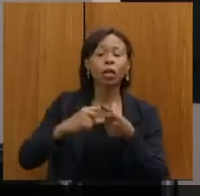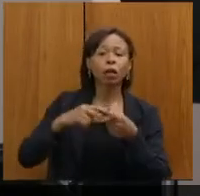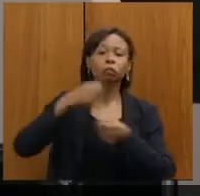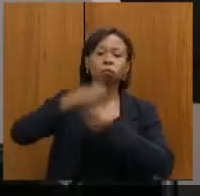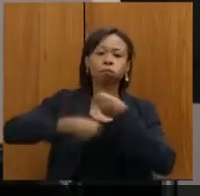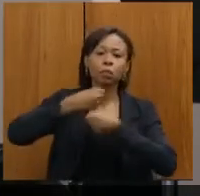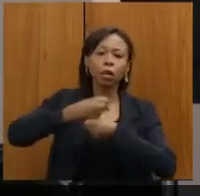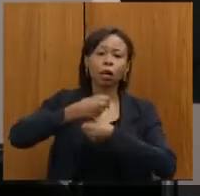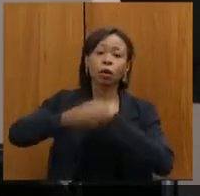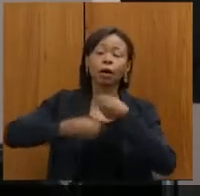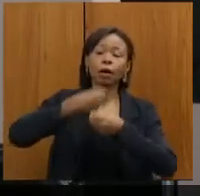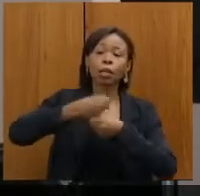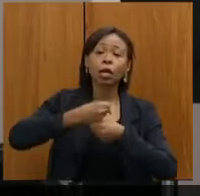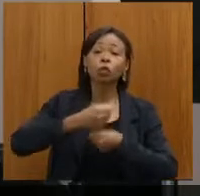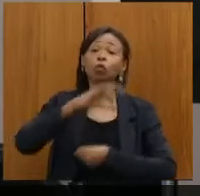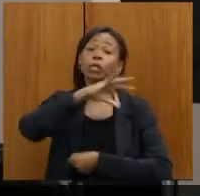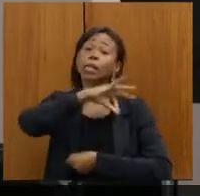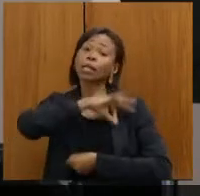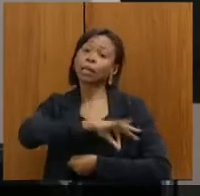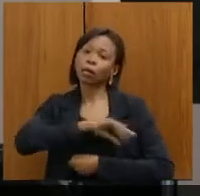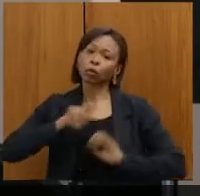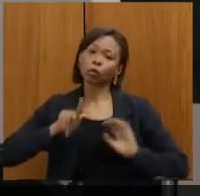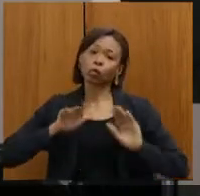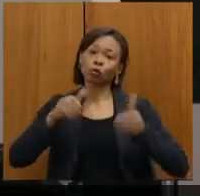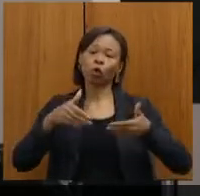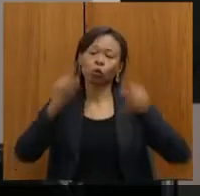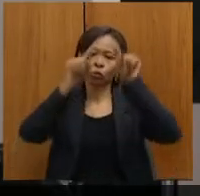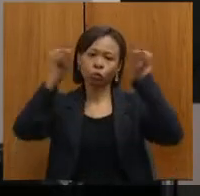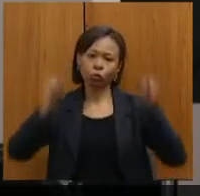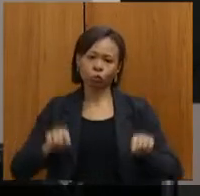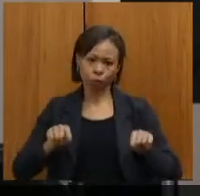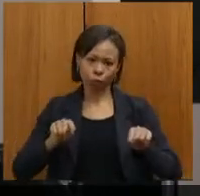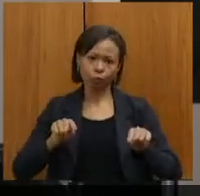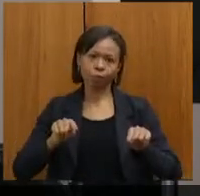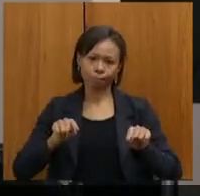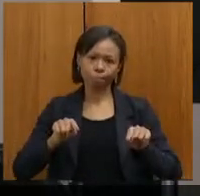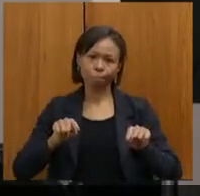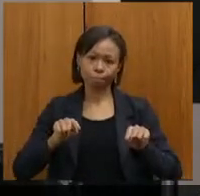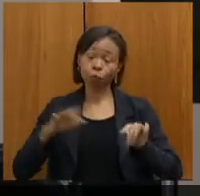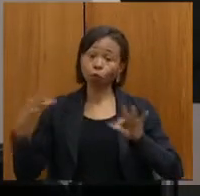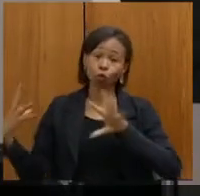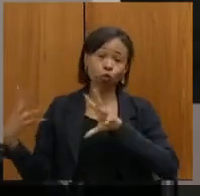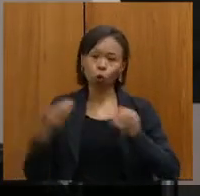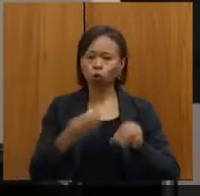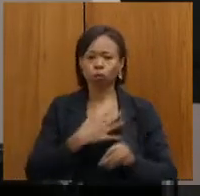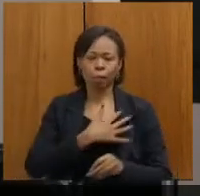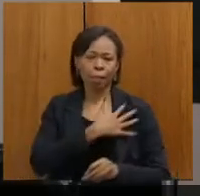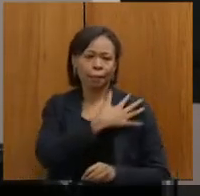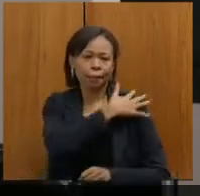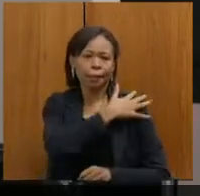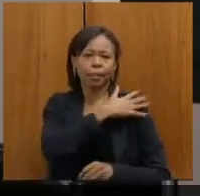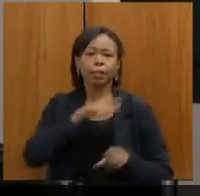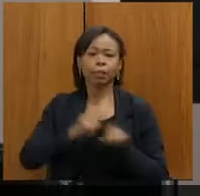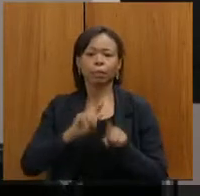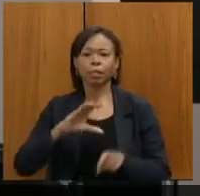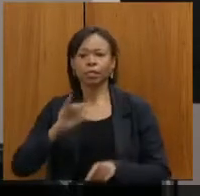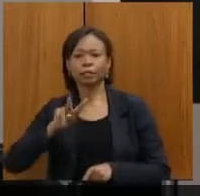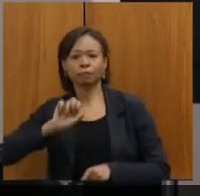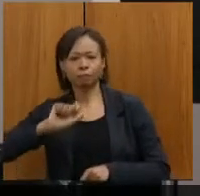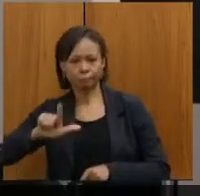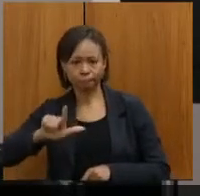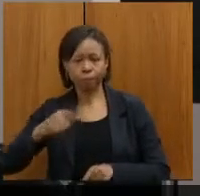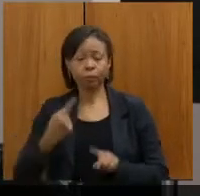manual dois salários dos Servidores Públicos incluindo todos os militares e serviços